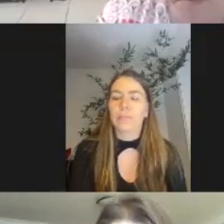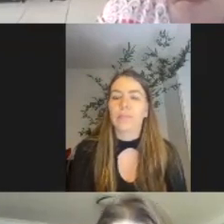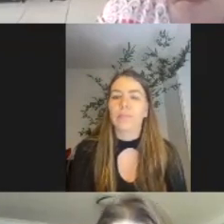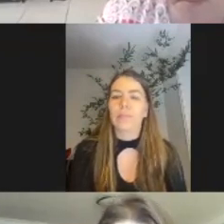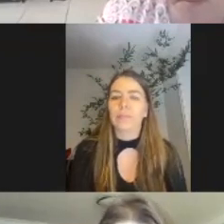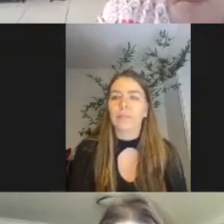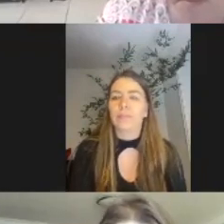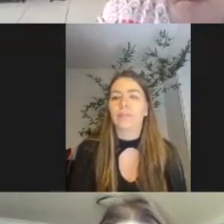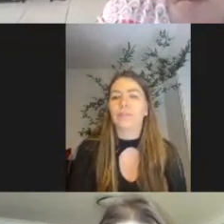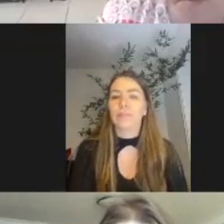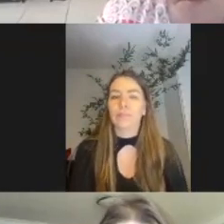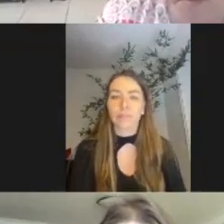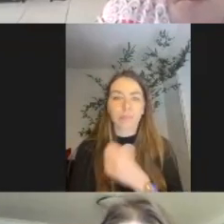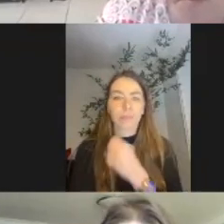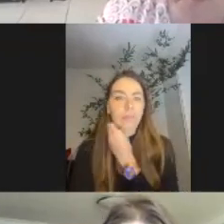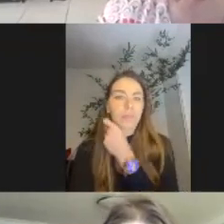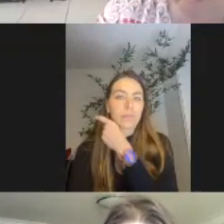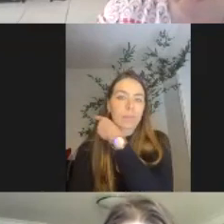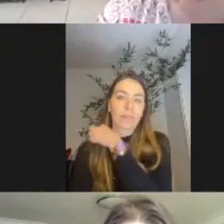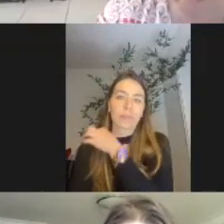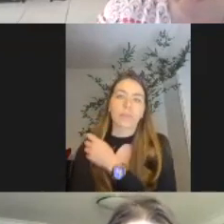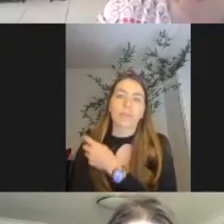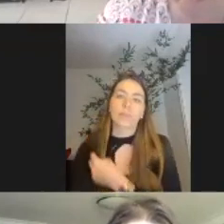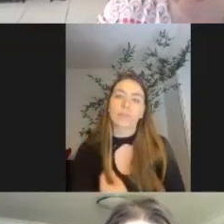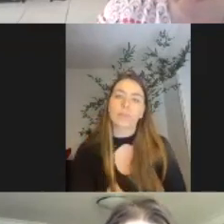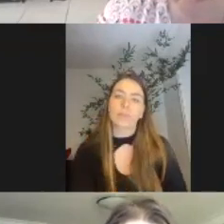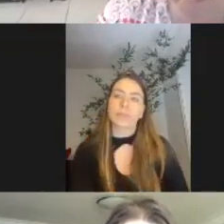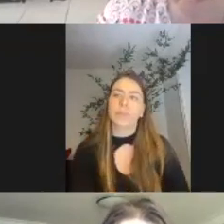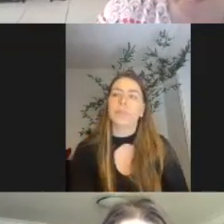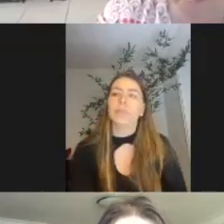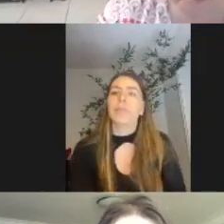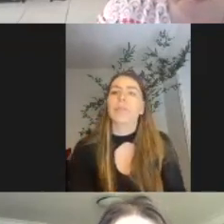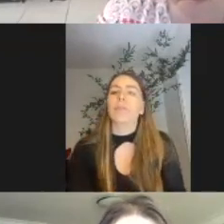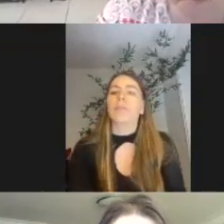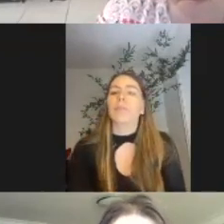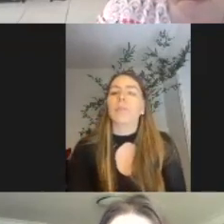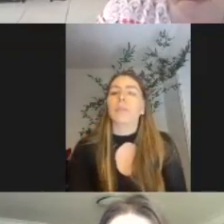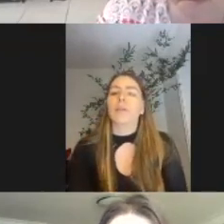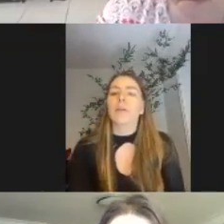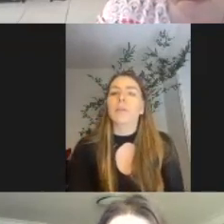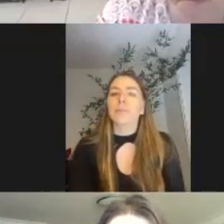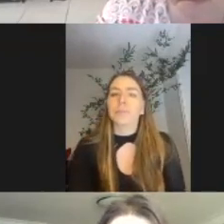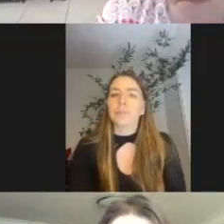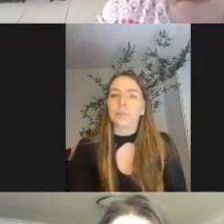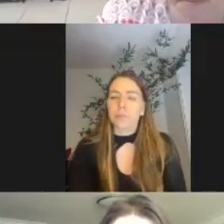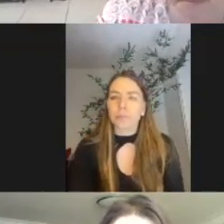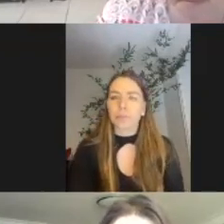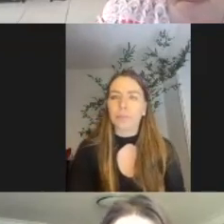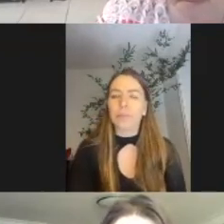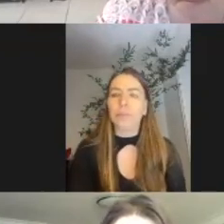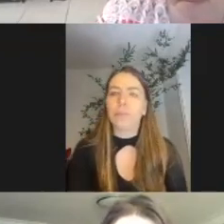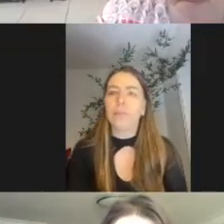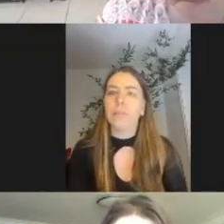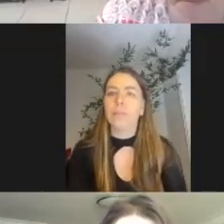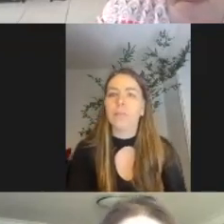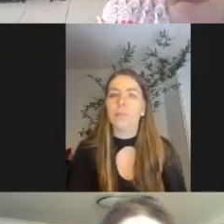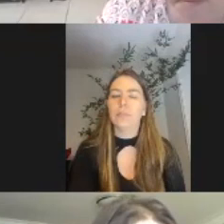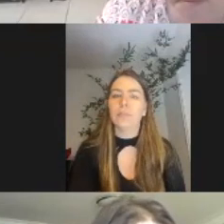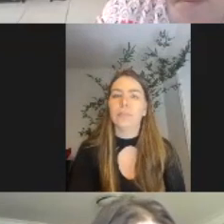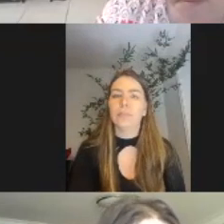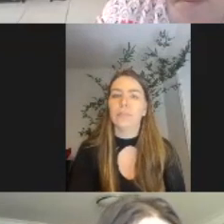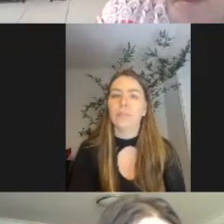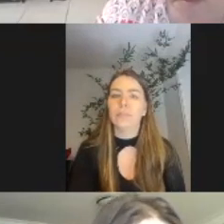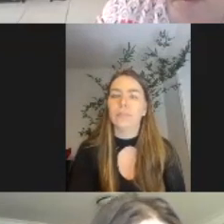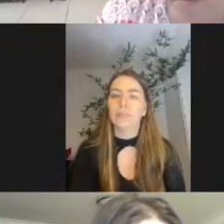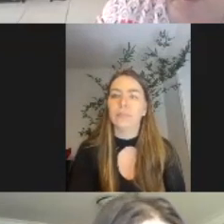tá? Então, os alimentos que não são low carb... Não sei por que que eu... O